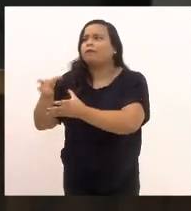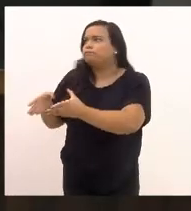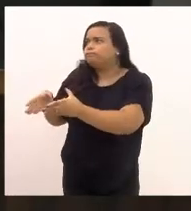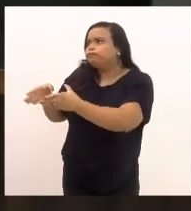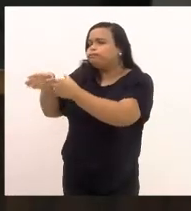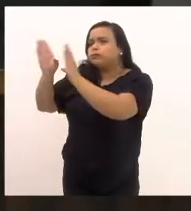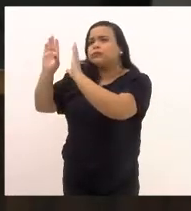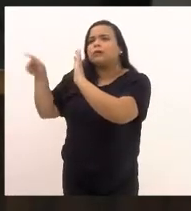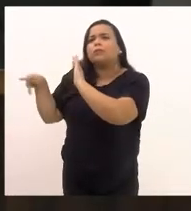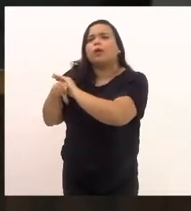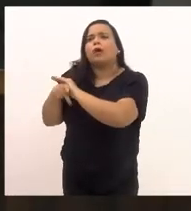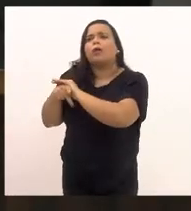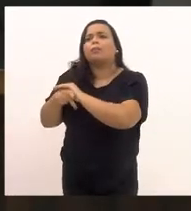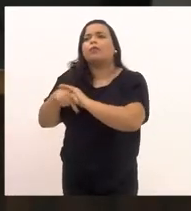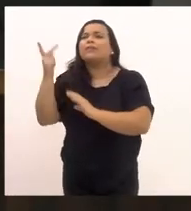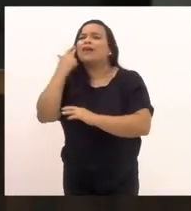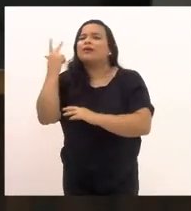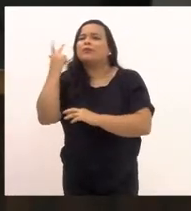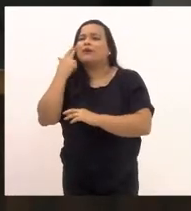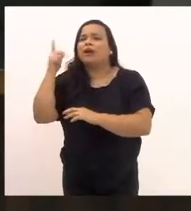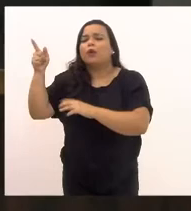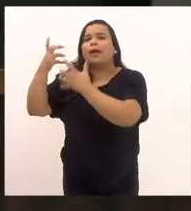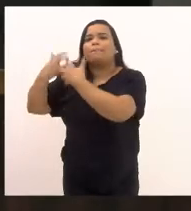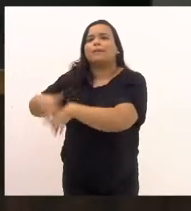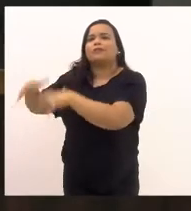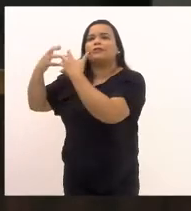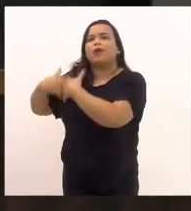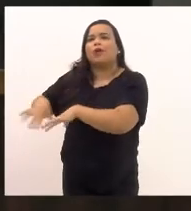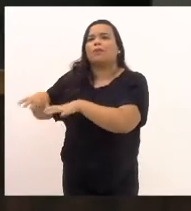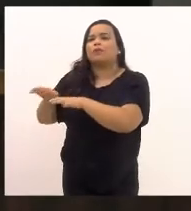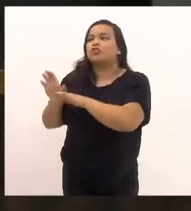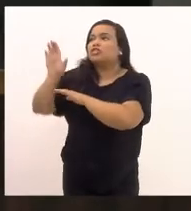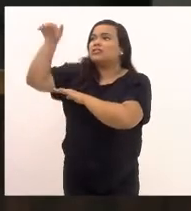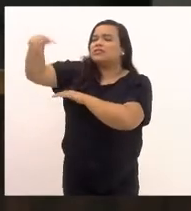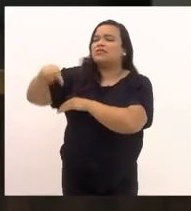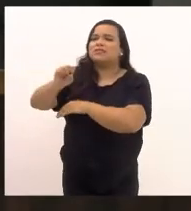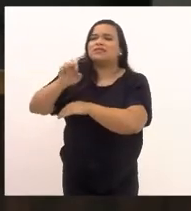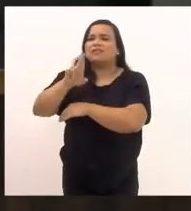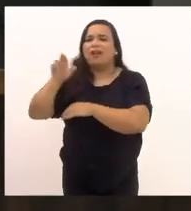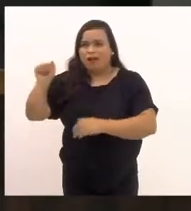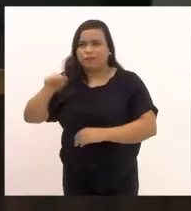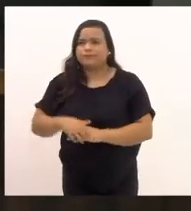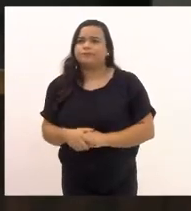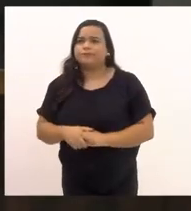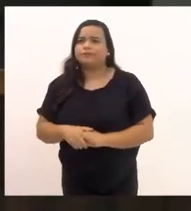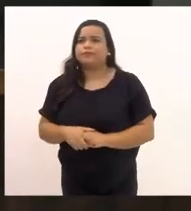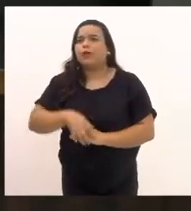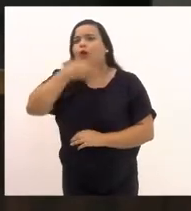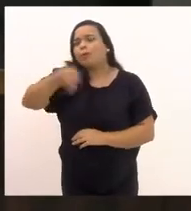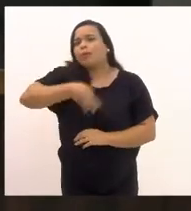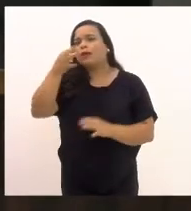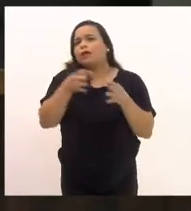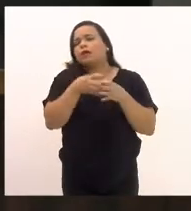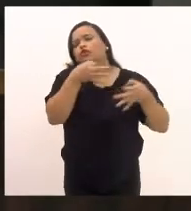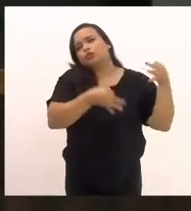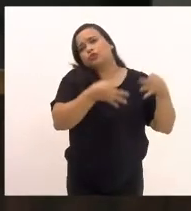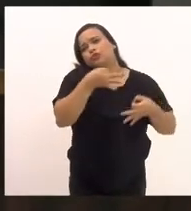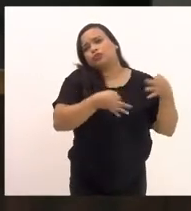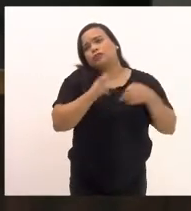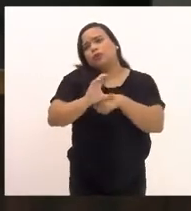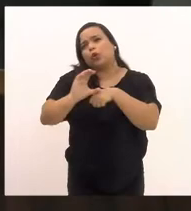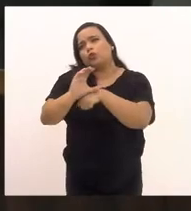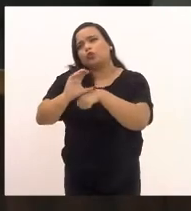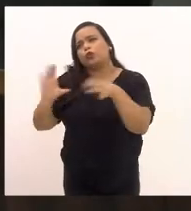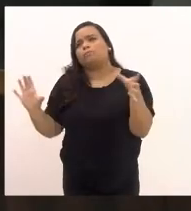da Maria Cumprida no município de Petrópolis, da outras providências. Pareceres da Comissão de Constituição e Justiça pela constitucionalidade com